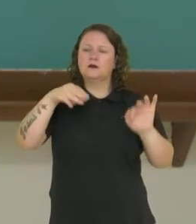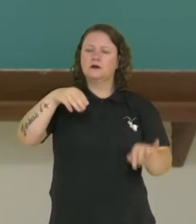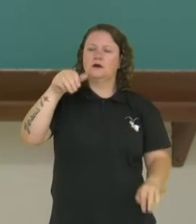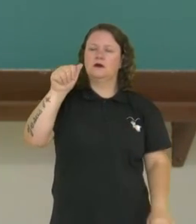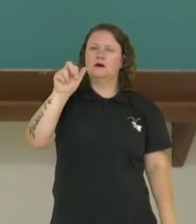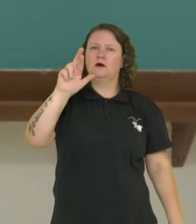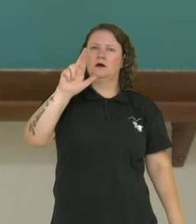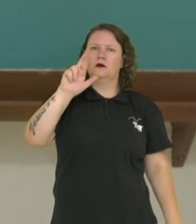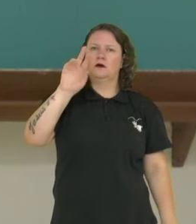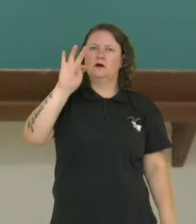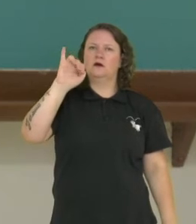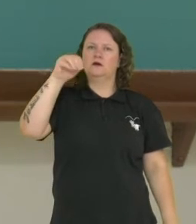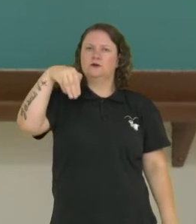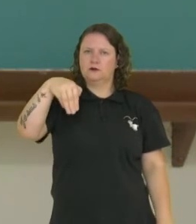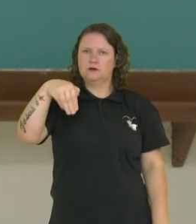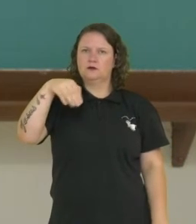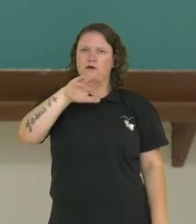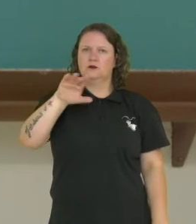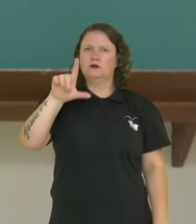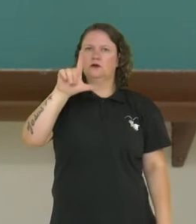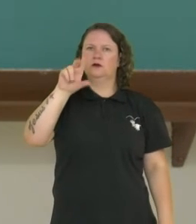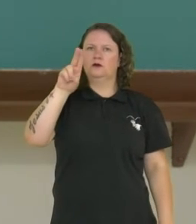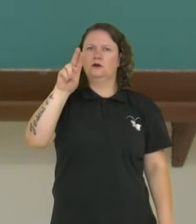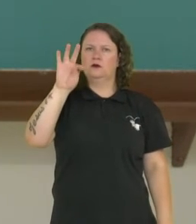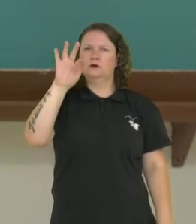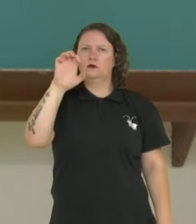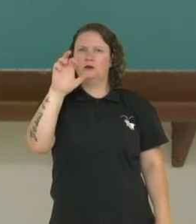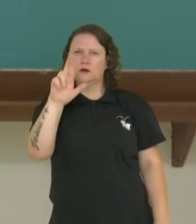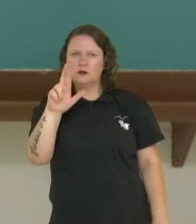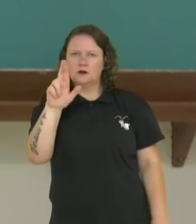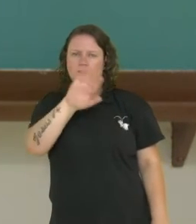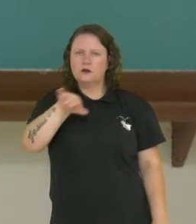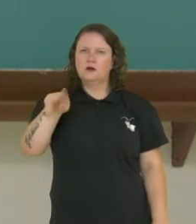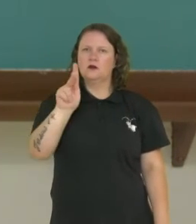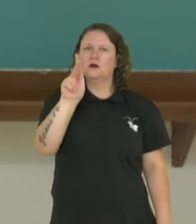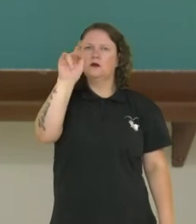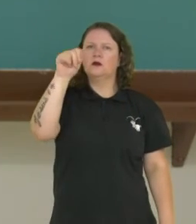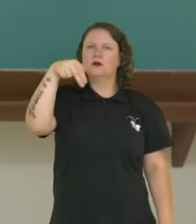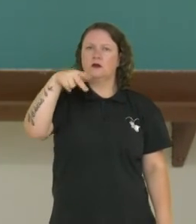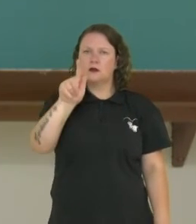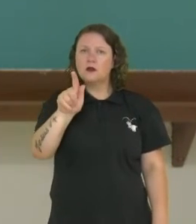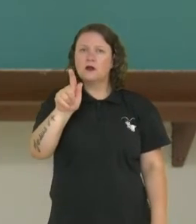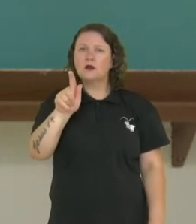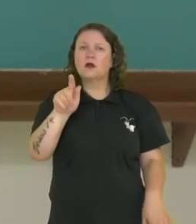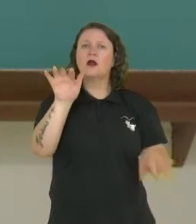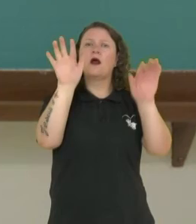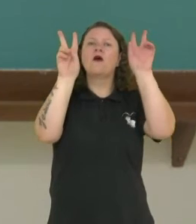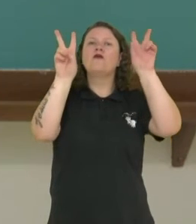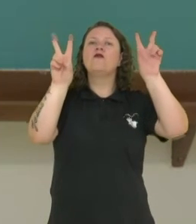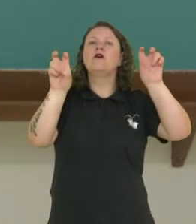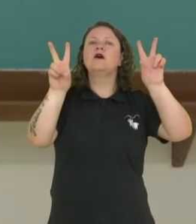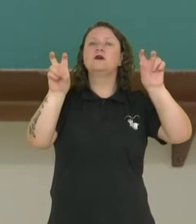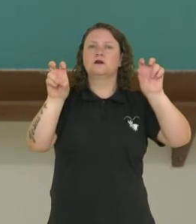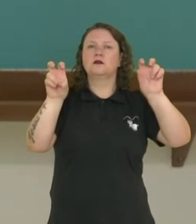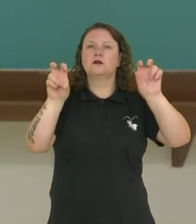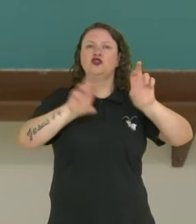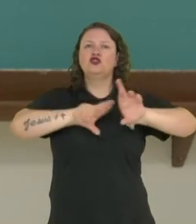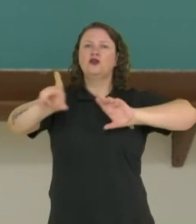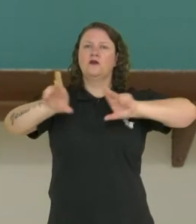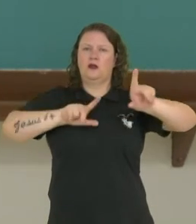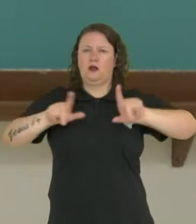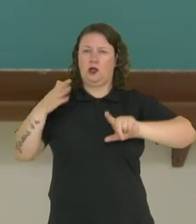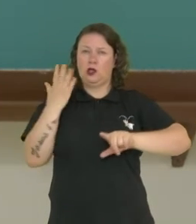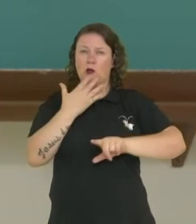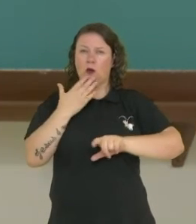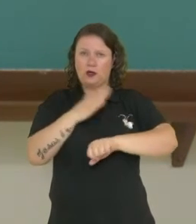grandes líderes no movimento antirracial, dos Estados Unidos no caso, colocou, né, que você tem que diferenciar as pessoas não pela cor da